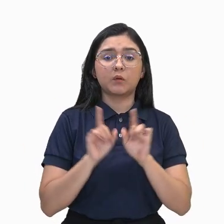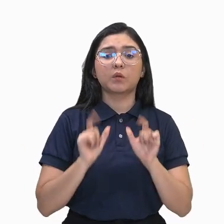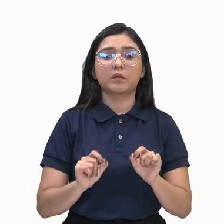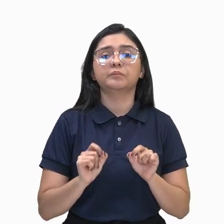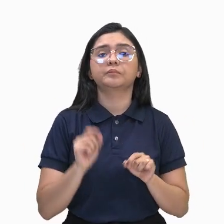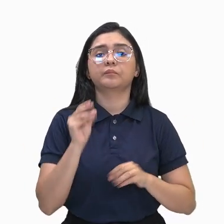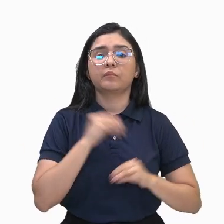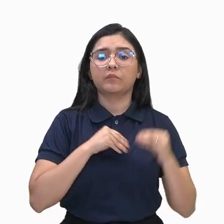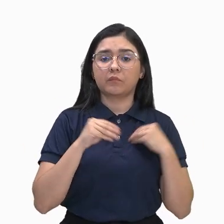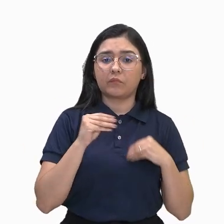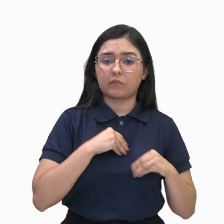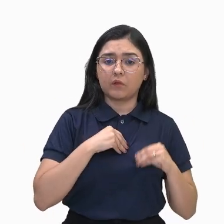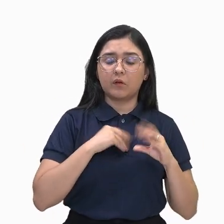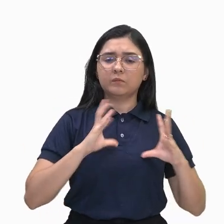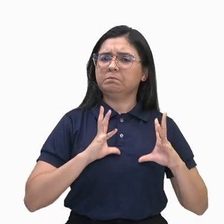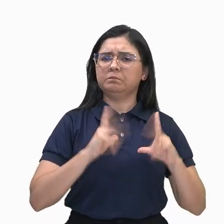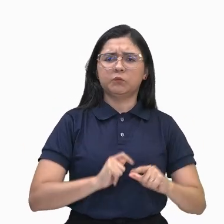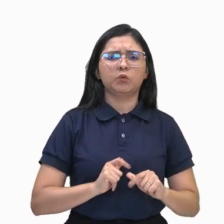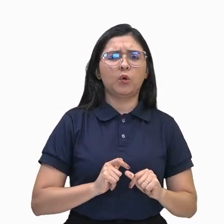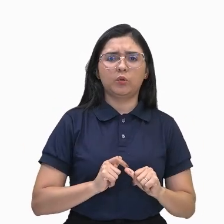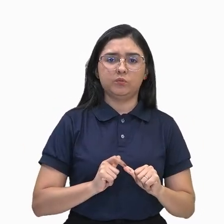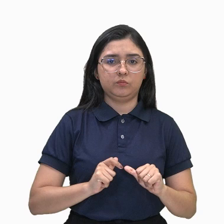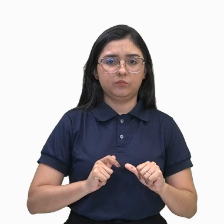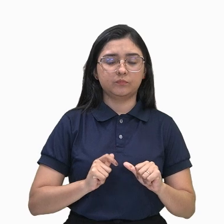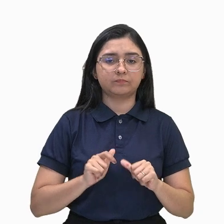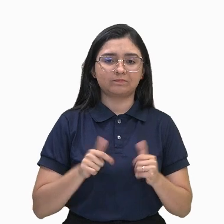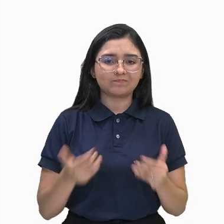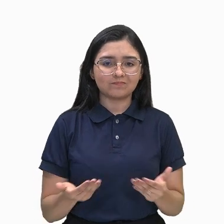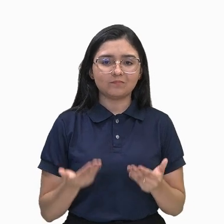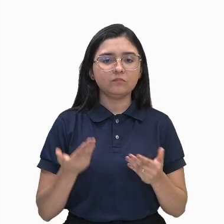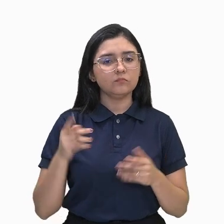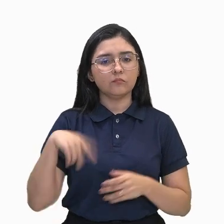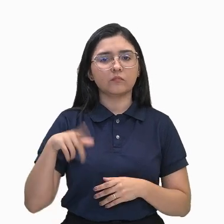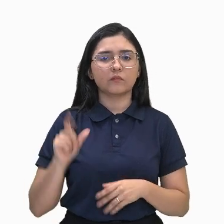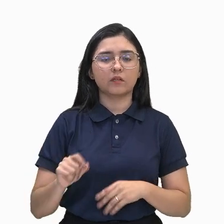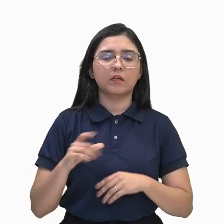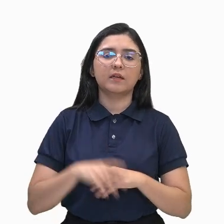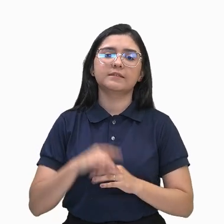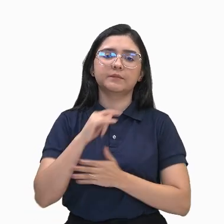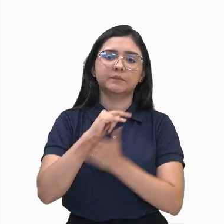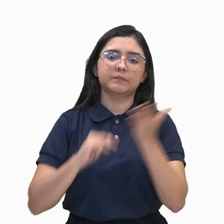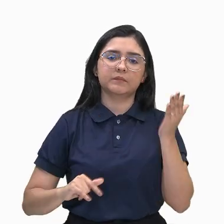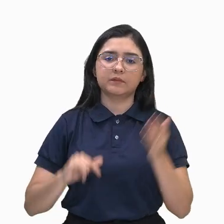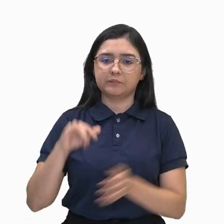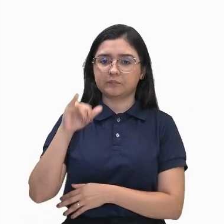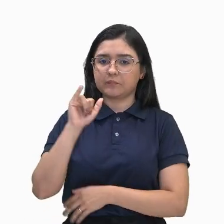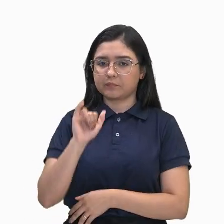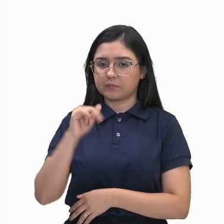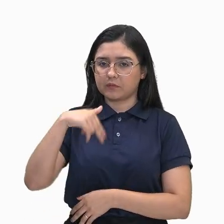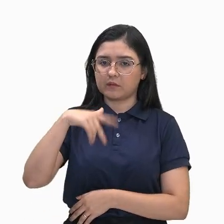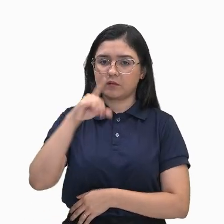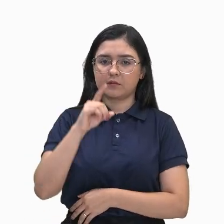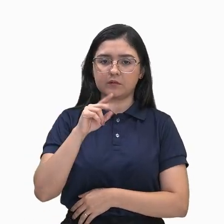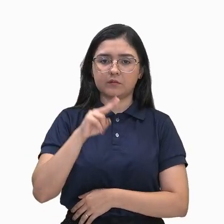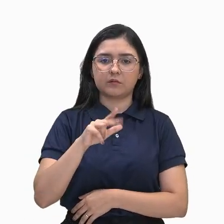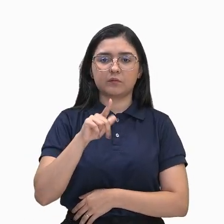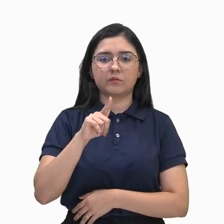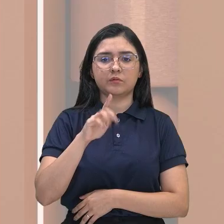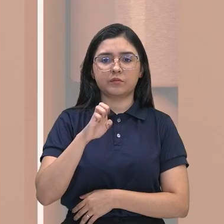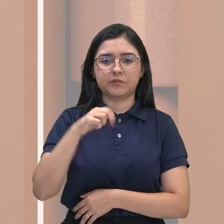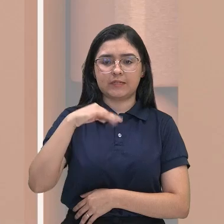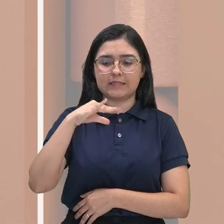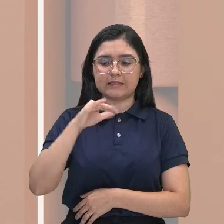absolvição absoluta de seus pecados. Na prática, as indulgências eram papéis vendidos pela igreja